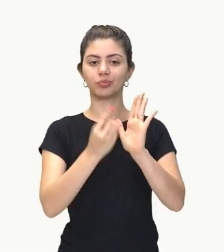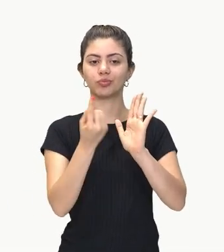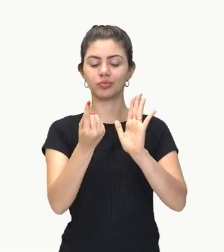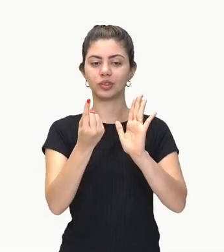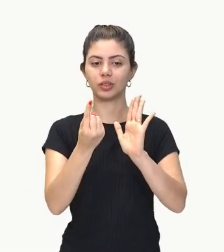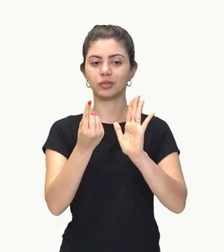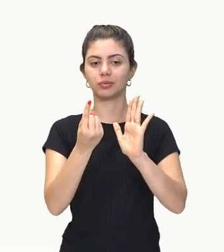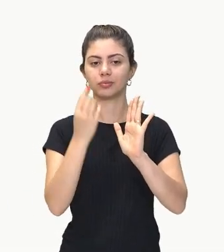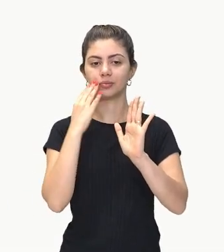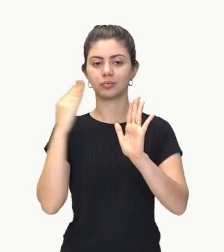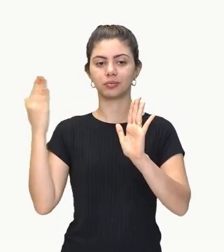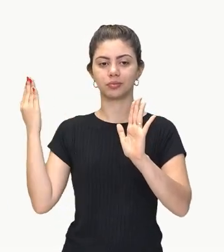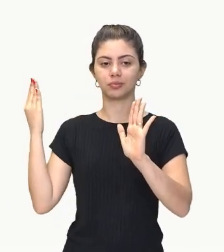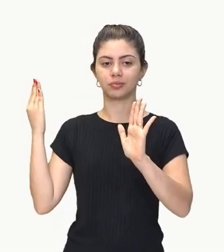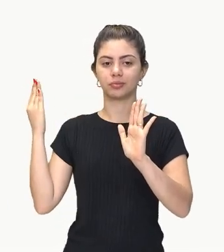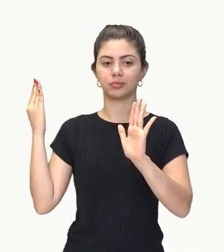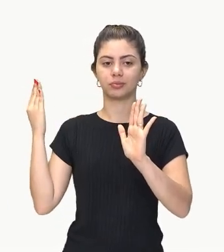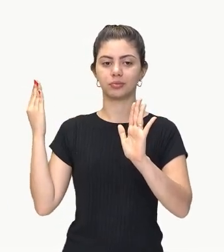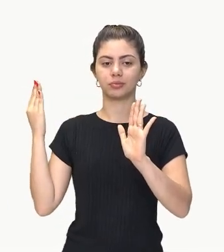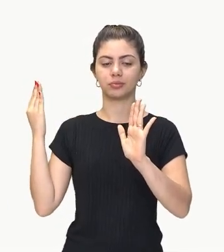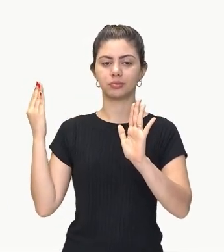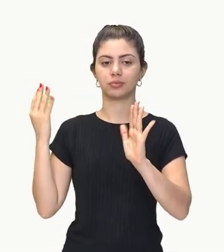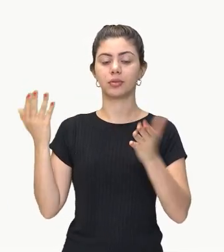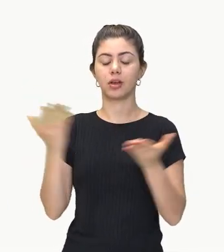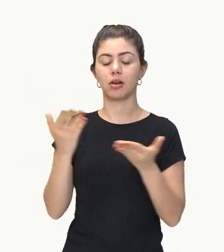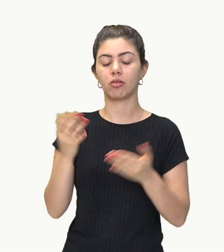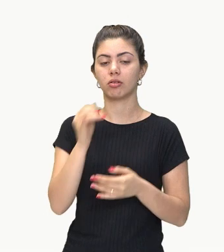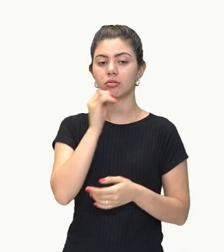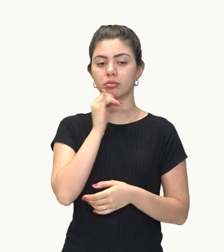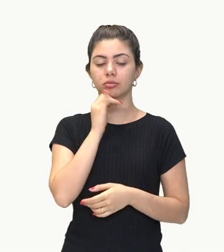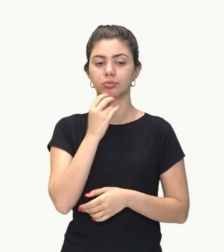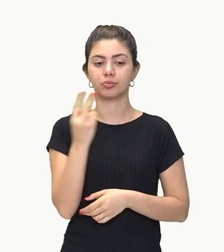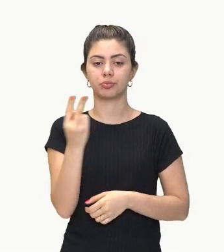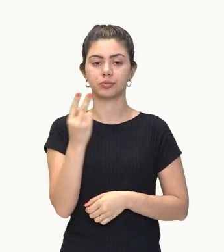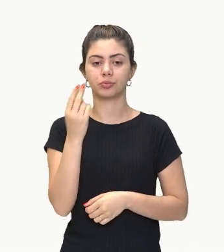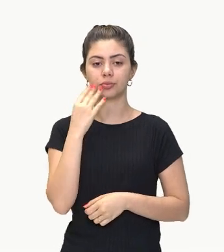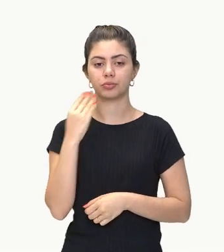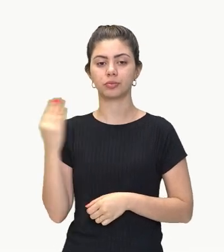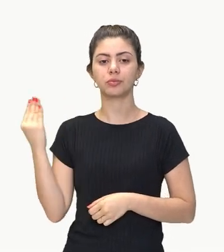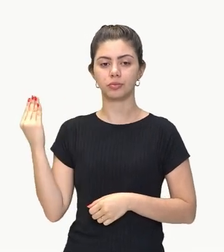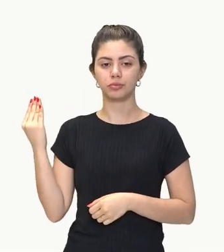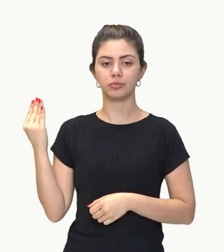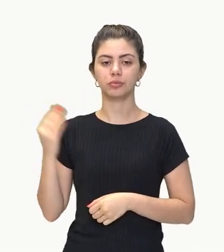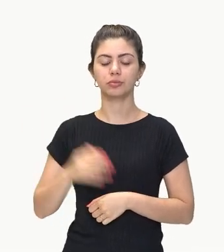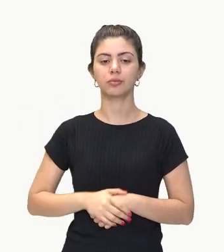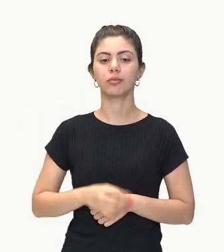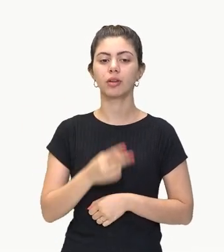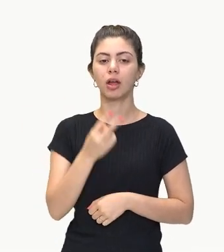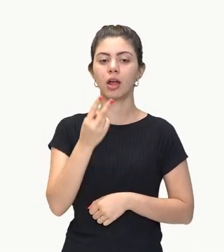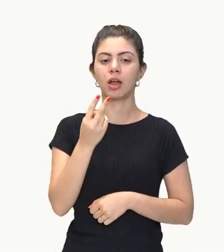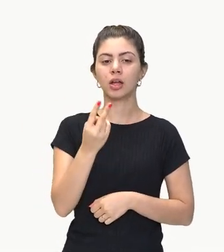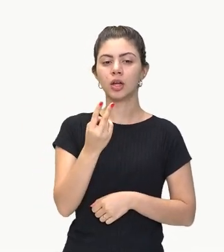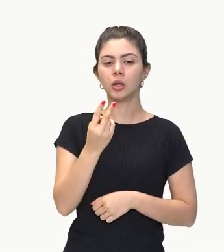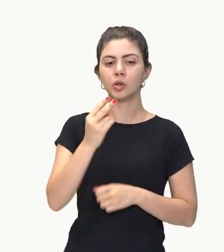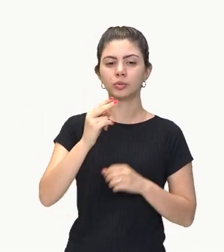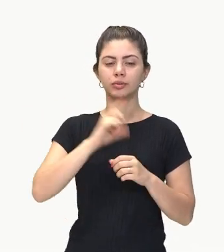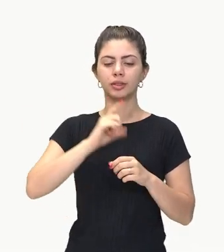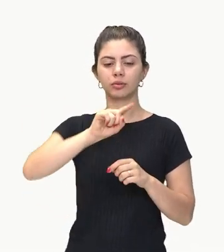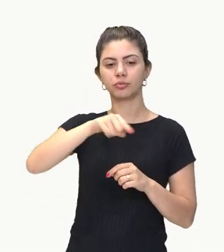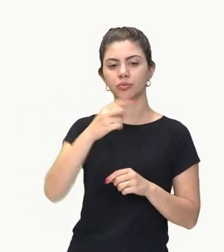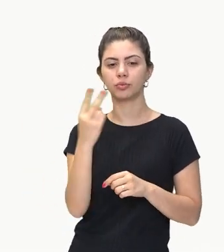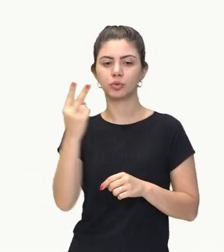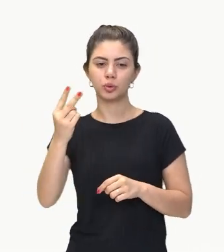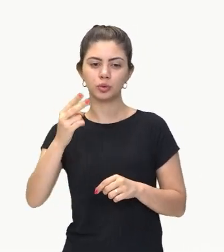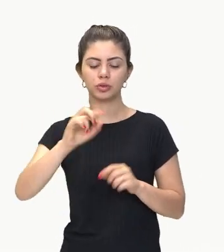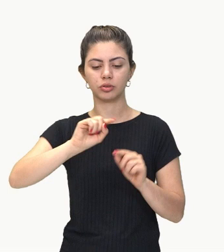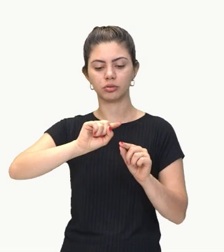vírgula. Nosso segundo exemplo, ó, 2 casas decimais com mais uma casa decimal,